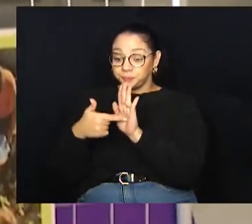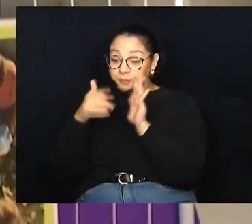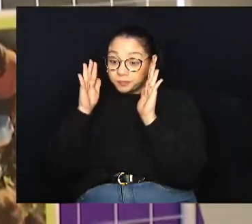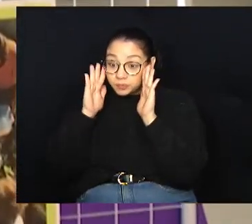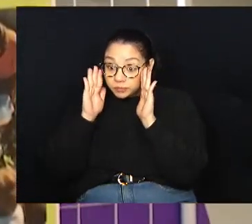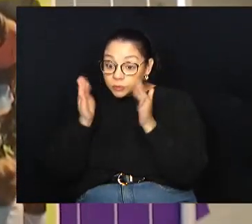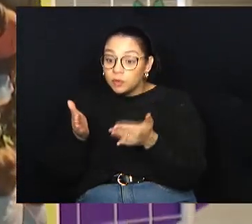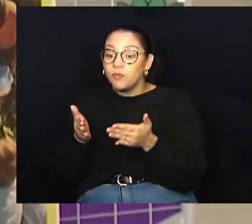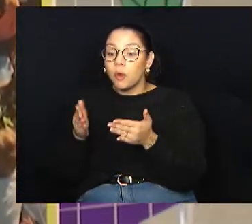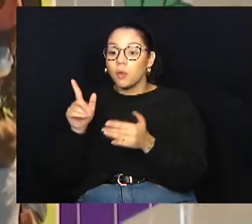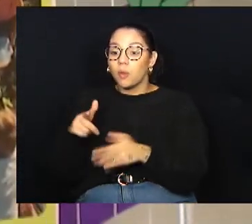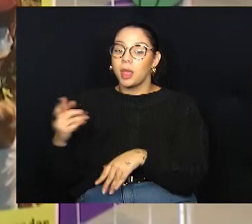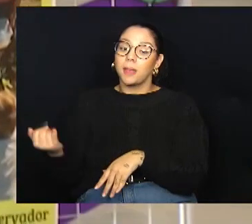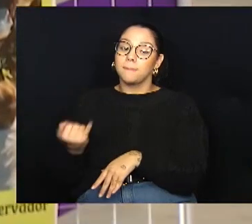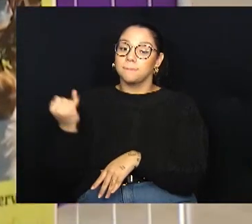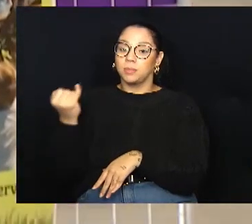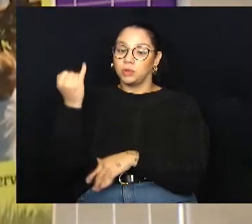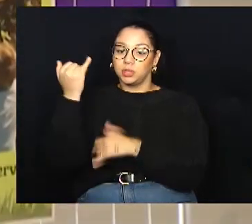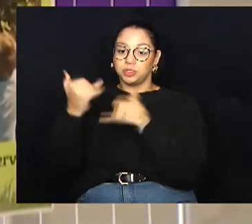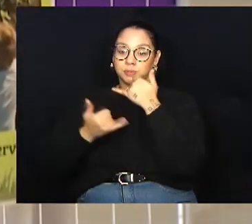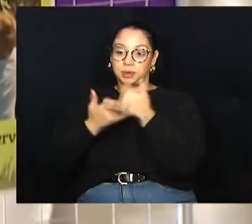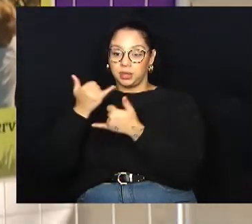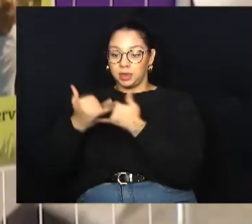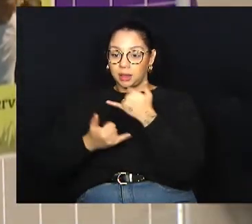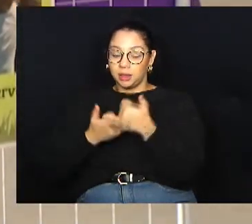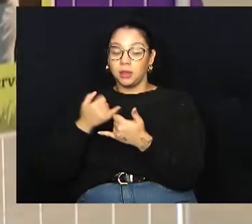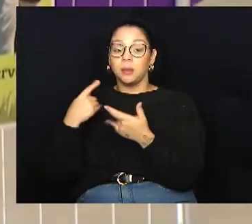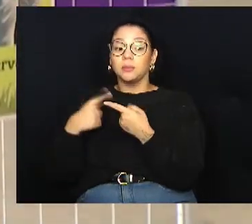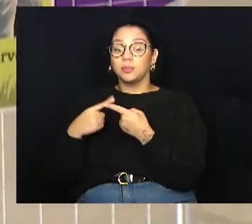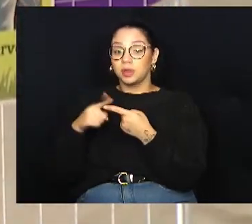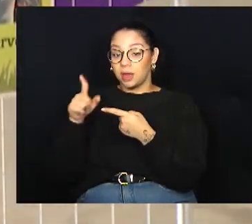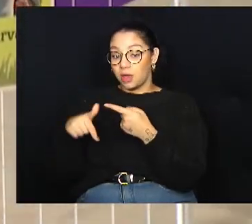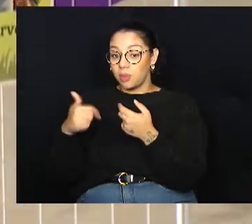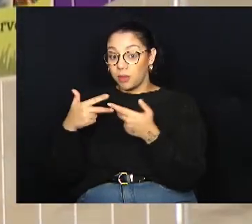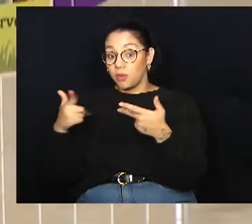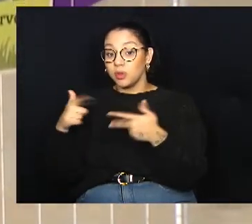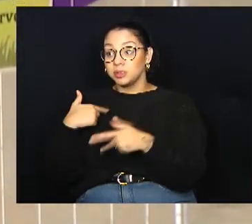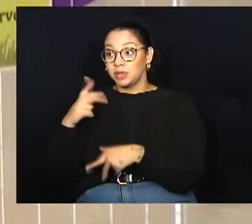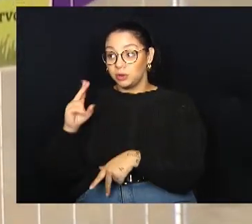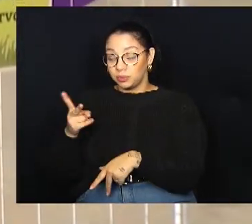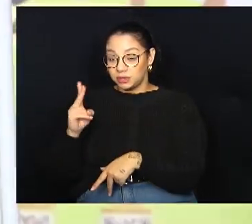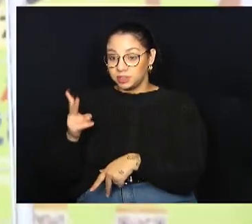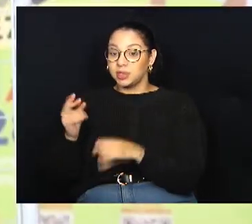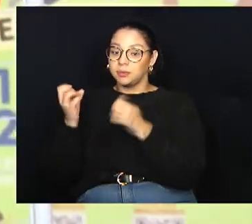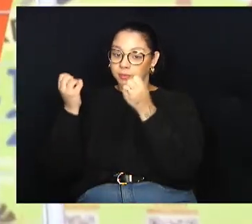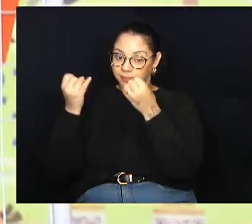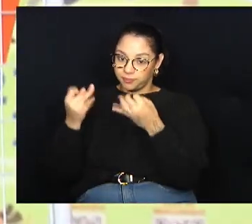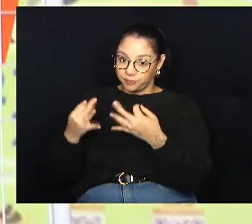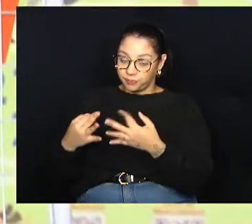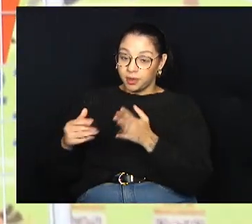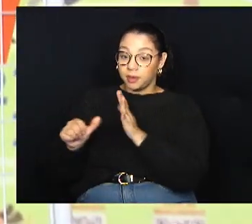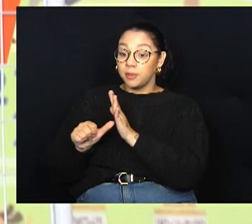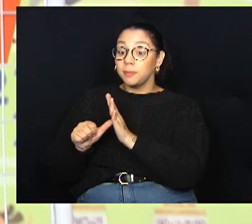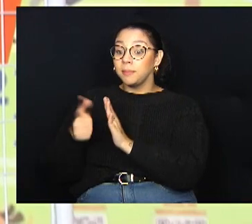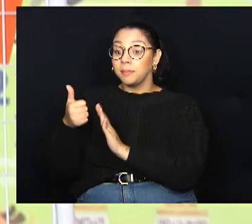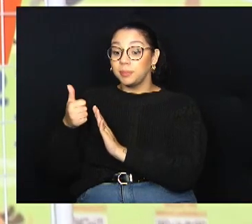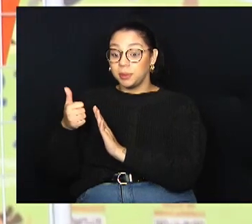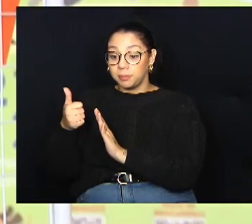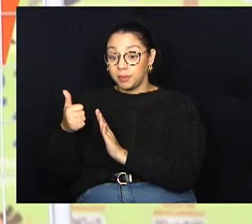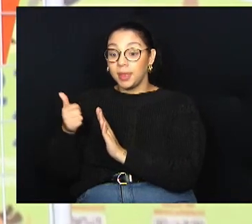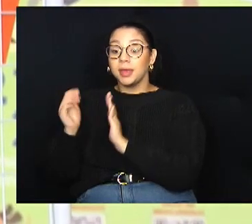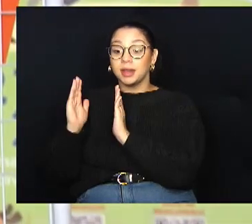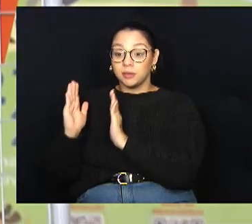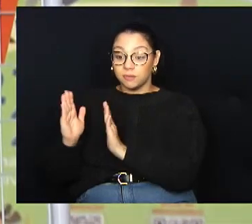essa importância do brincar, porque é uma coisa que eu tenho falado muito. A primeira infância, ela muda a vida não